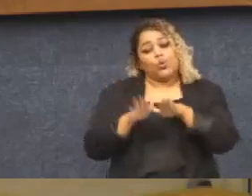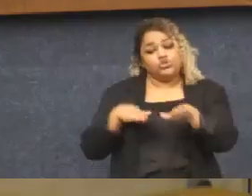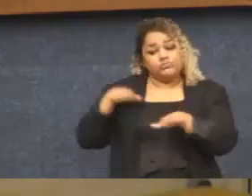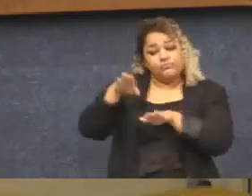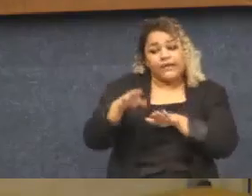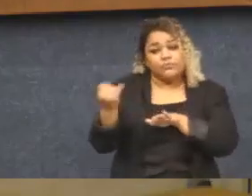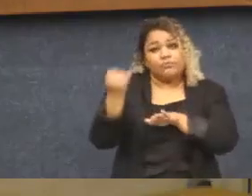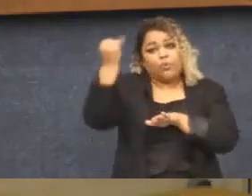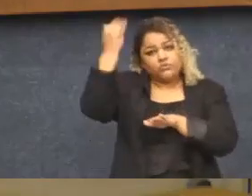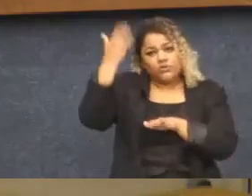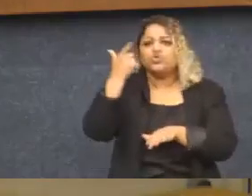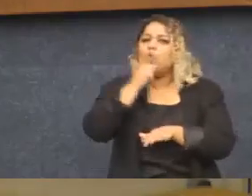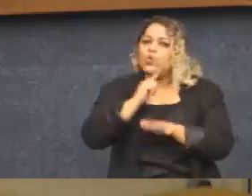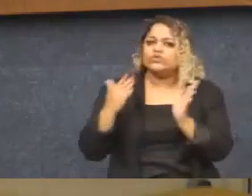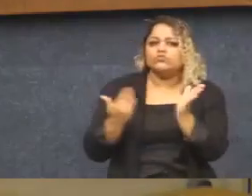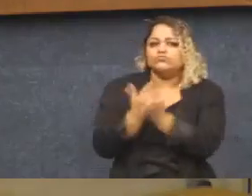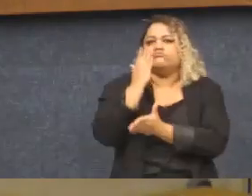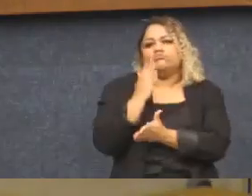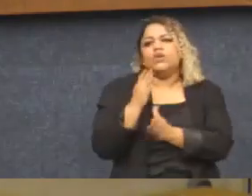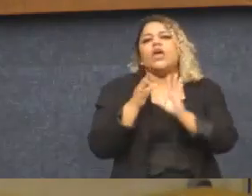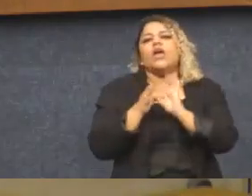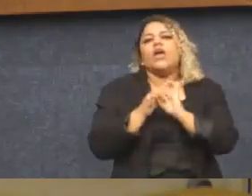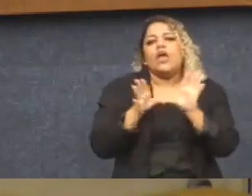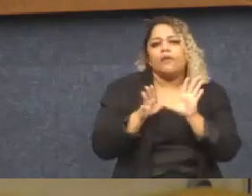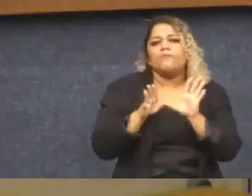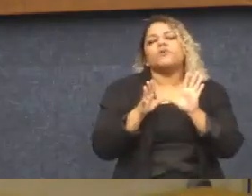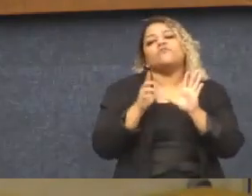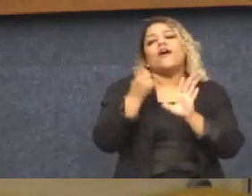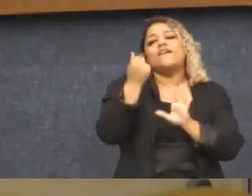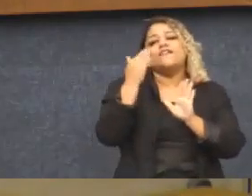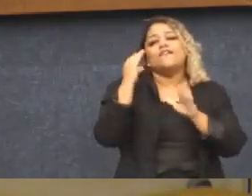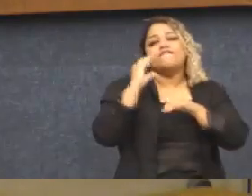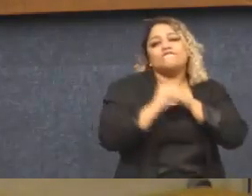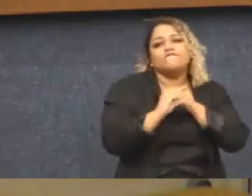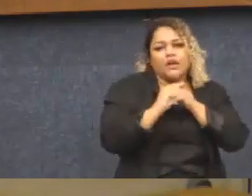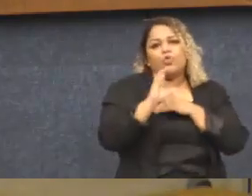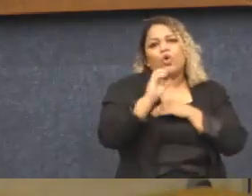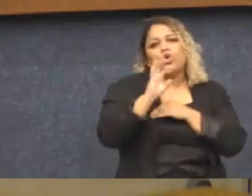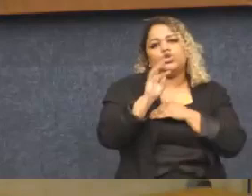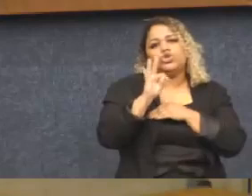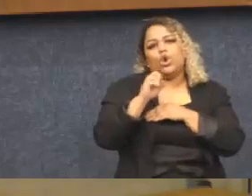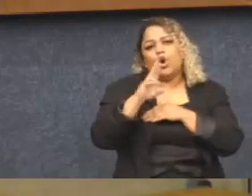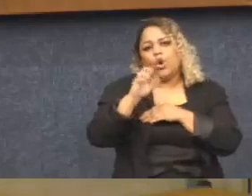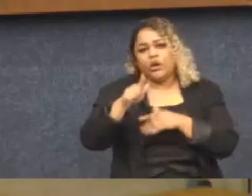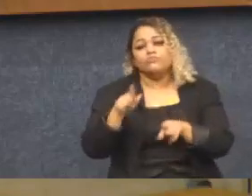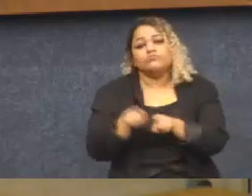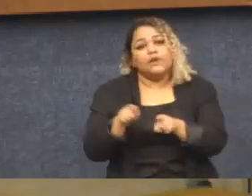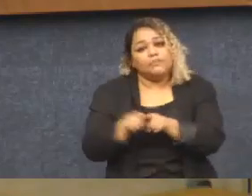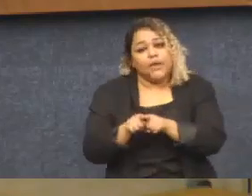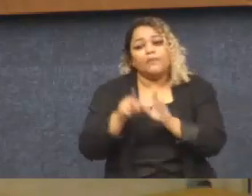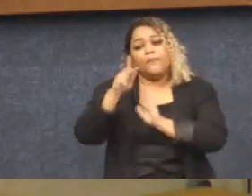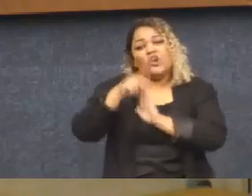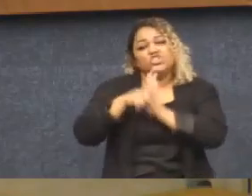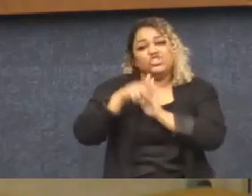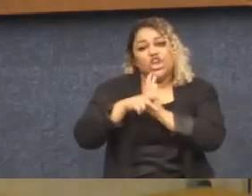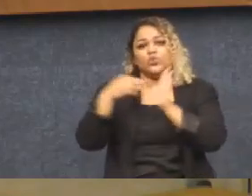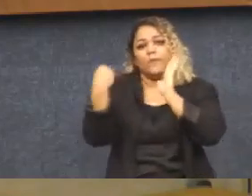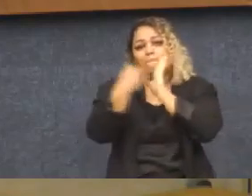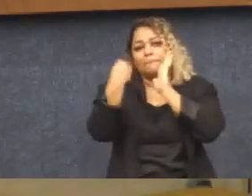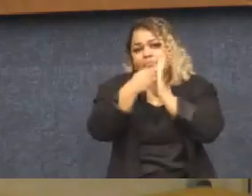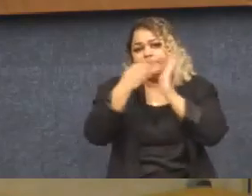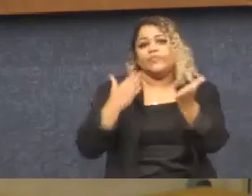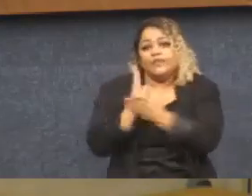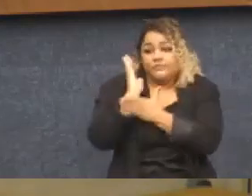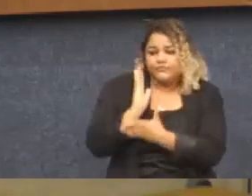os débitos da outorga. E também demos um grande passo na questão da bilhetagem. Eu espero que a